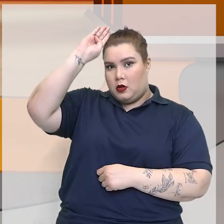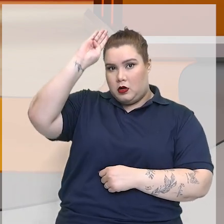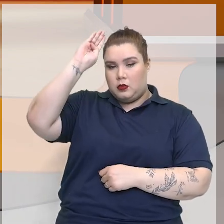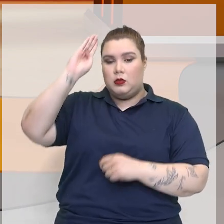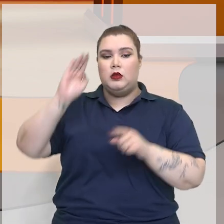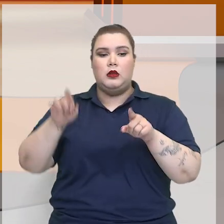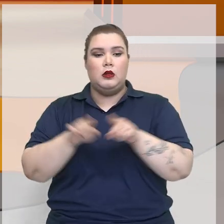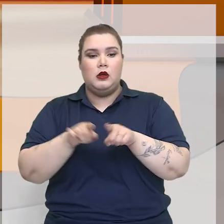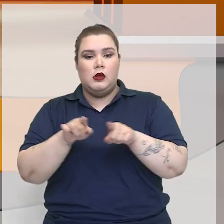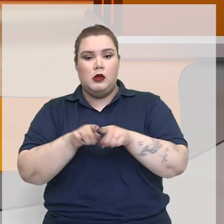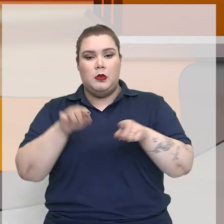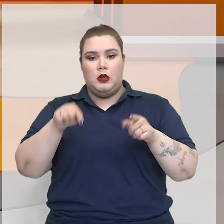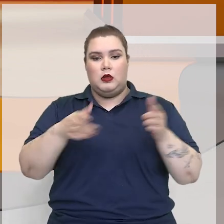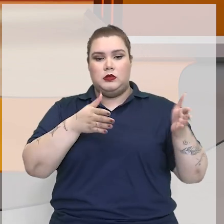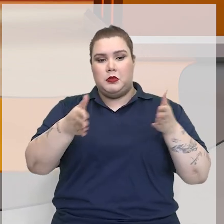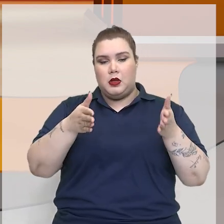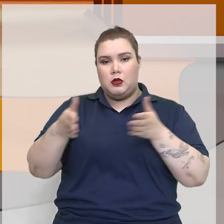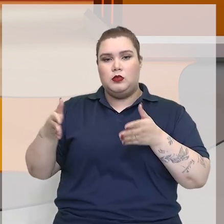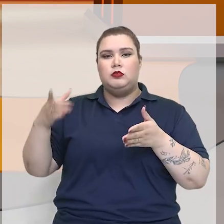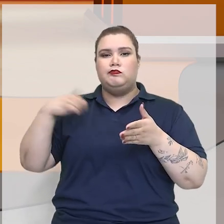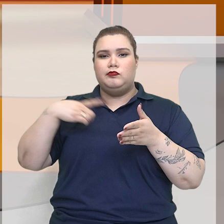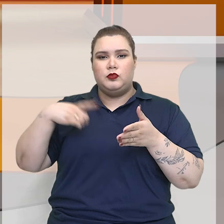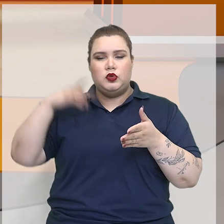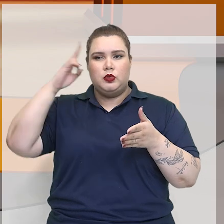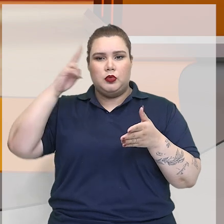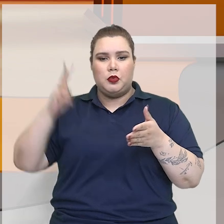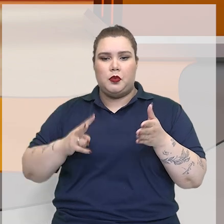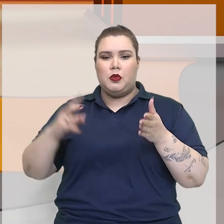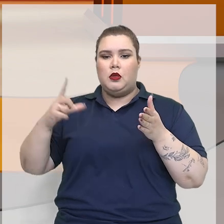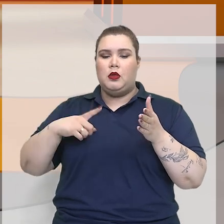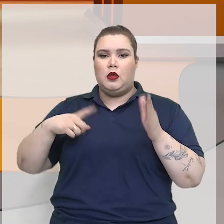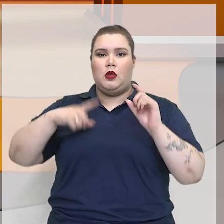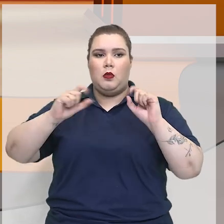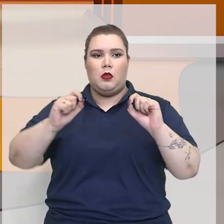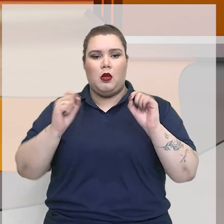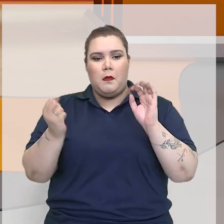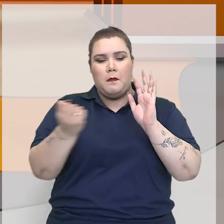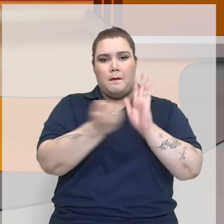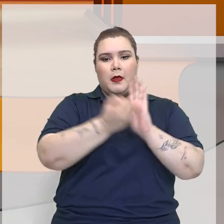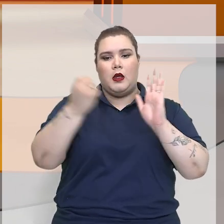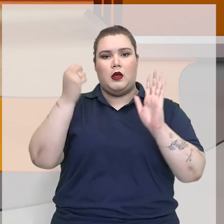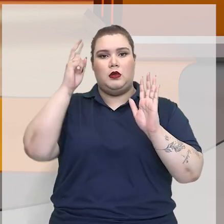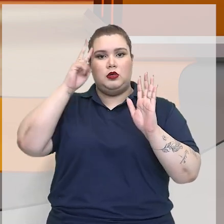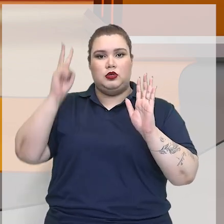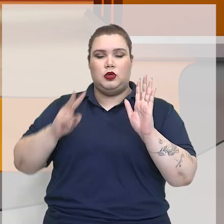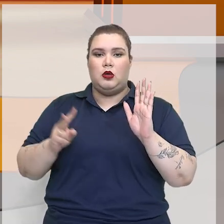e essa jornada, né, vai deixar um legado